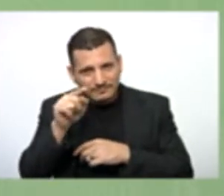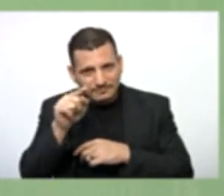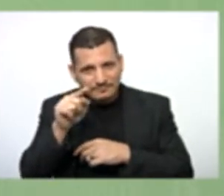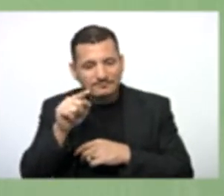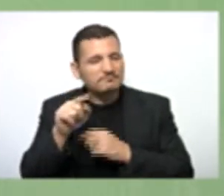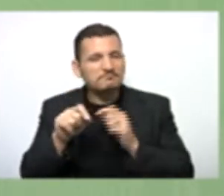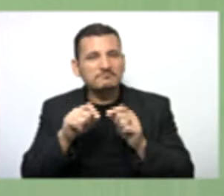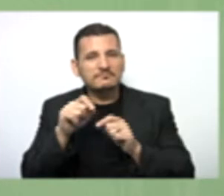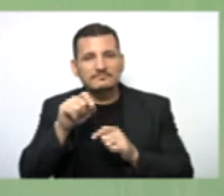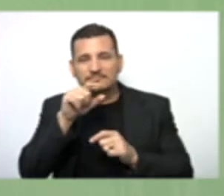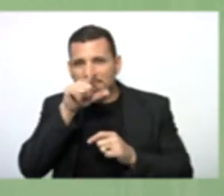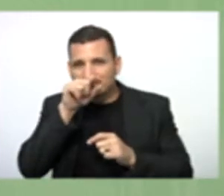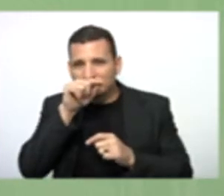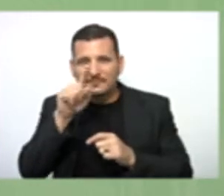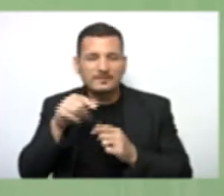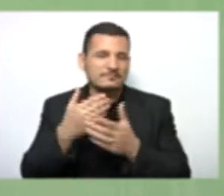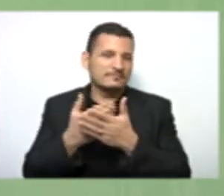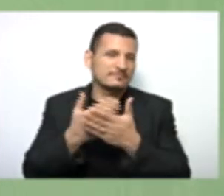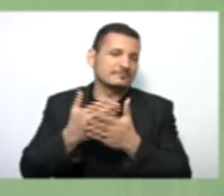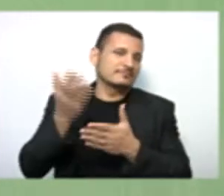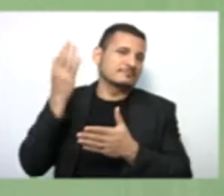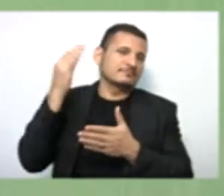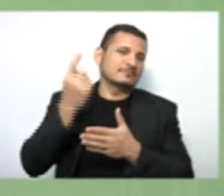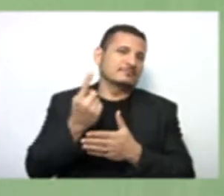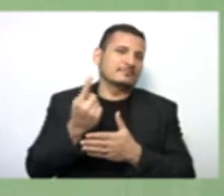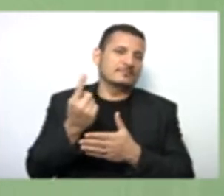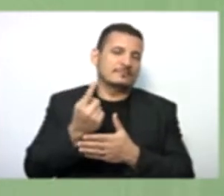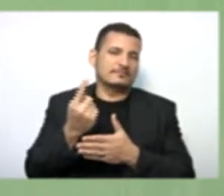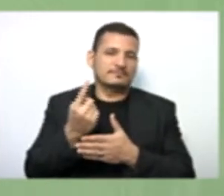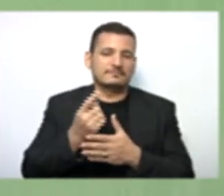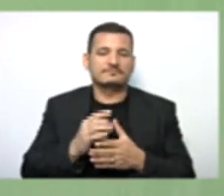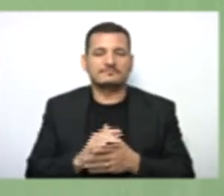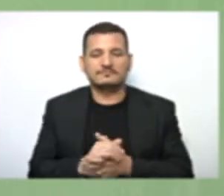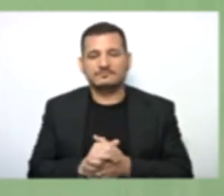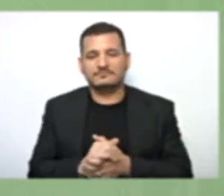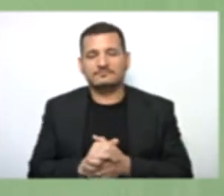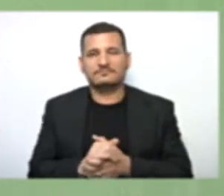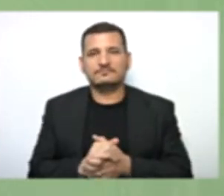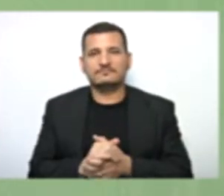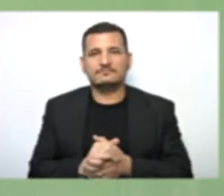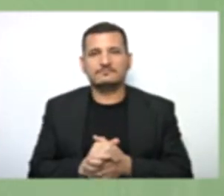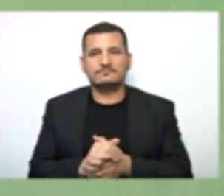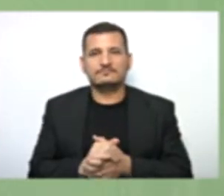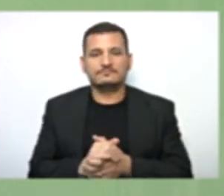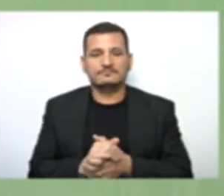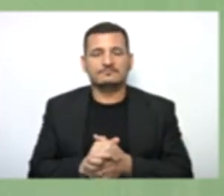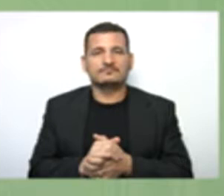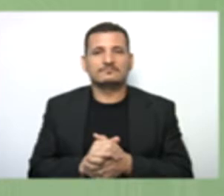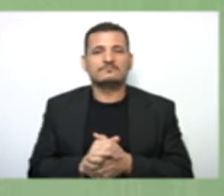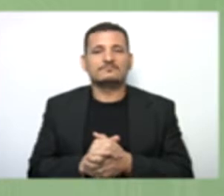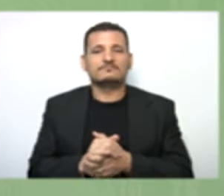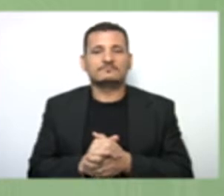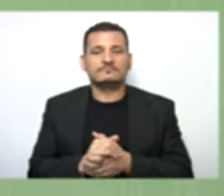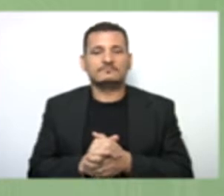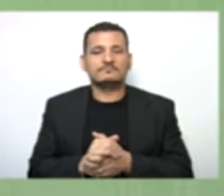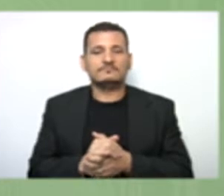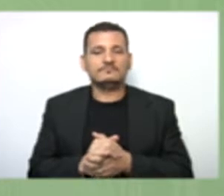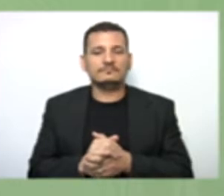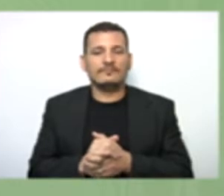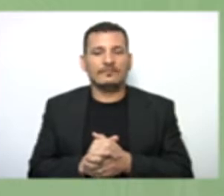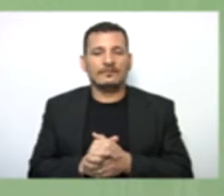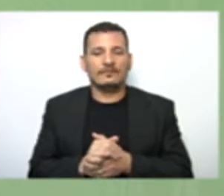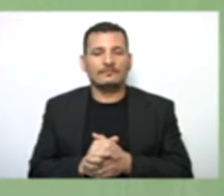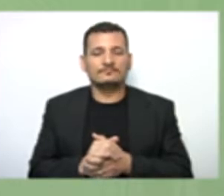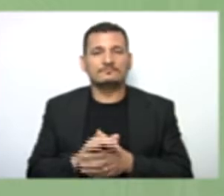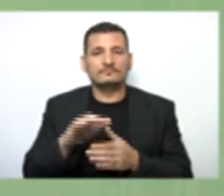pinguim, professor? Foi da aula 1, Vou hein? esperar uma resposta aqui no chat, hein? Muito bem, vamos dar, depois daqui um tempinho a gente fala. Então, vamos lá.